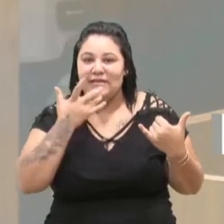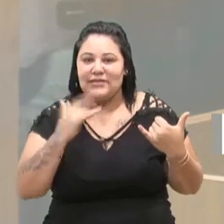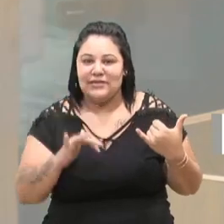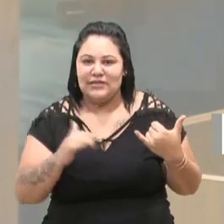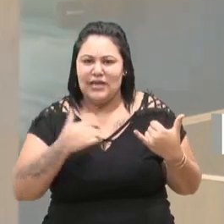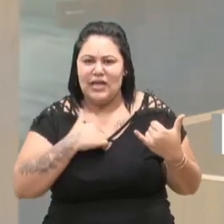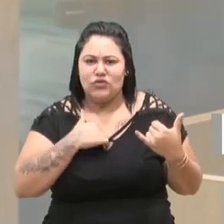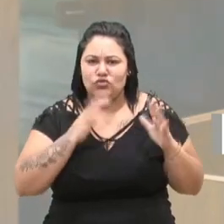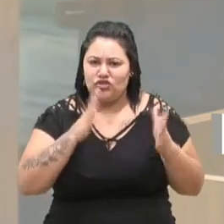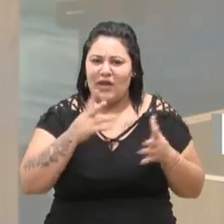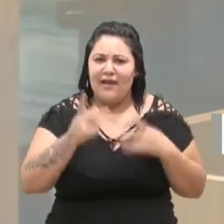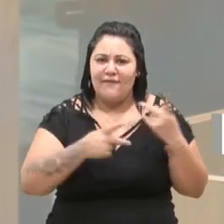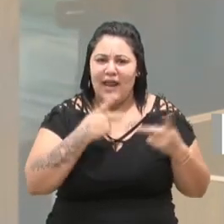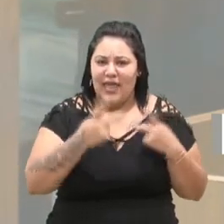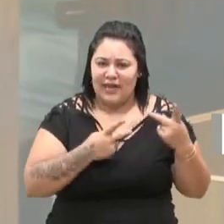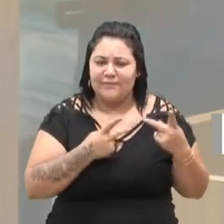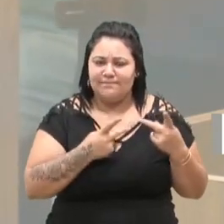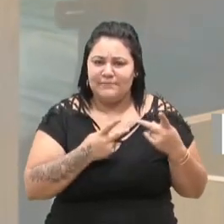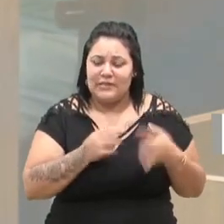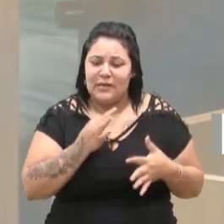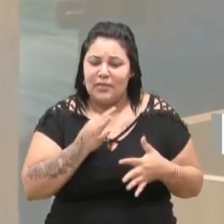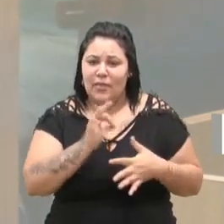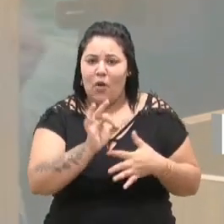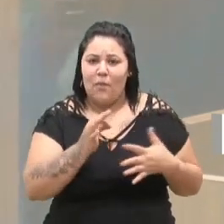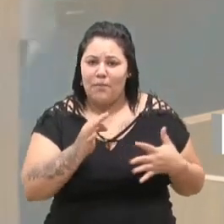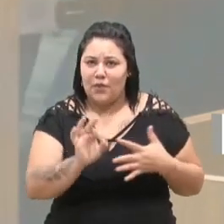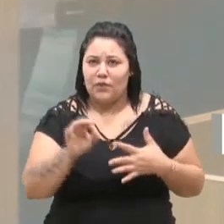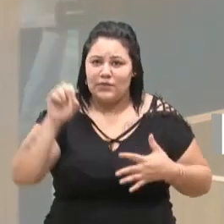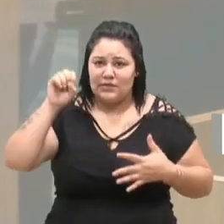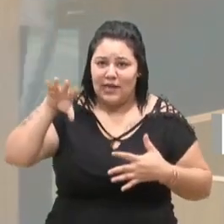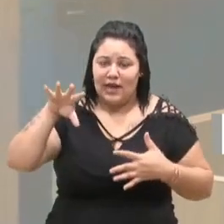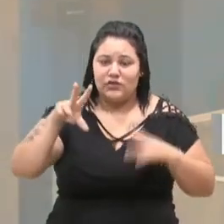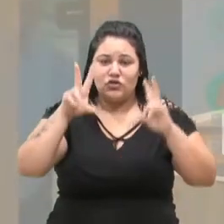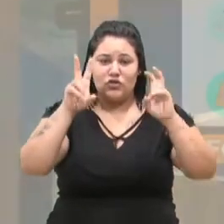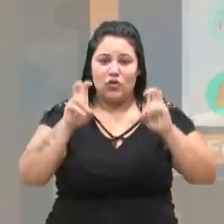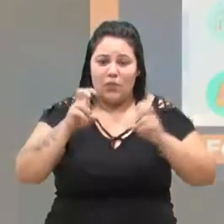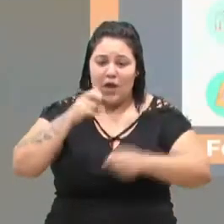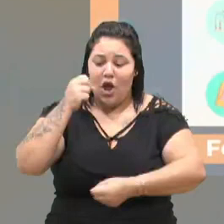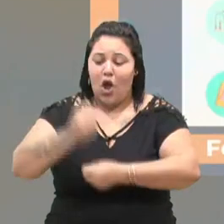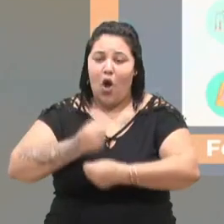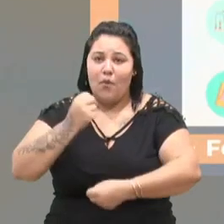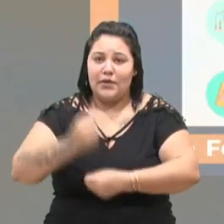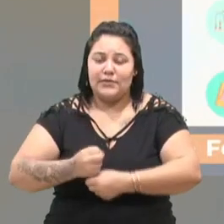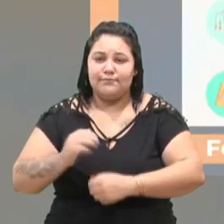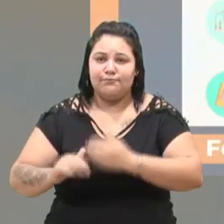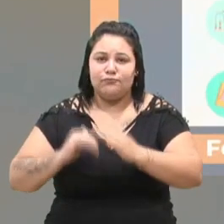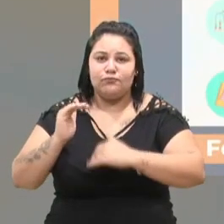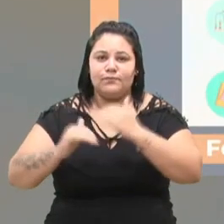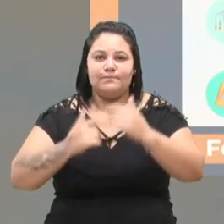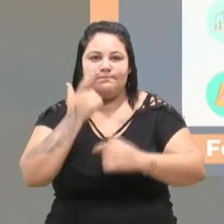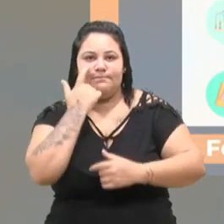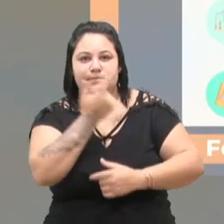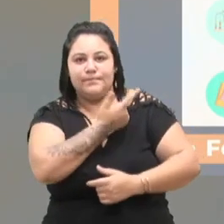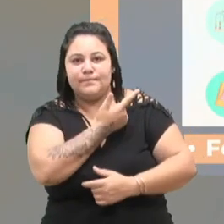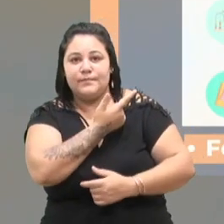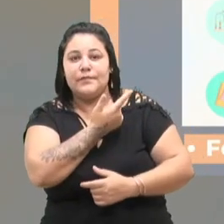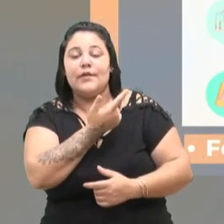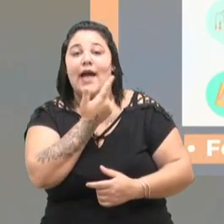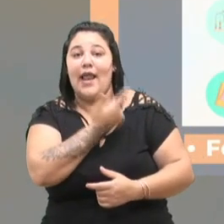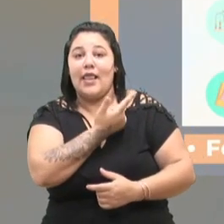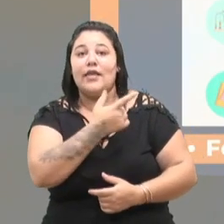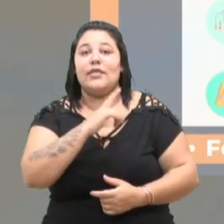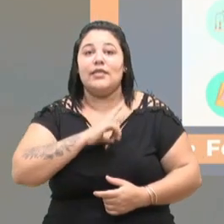abordei aqui esse tópico, esse slide sobre obras em andamento. Então, aqui nós temos,